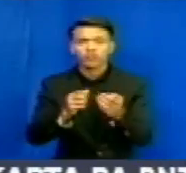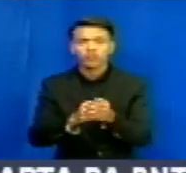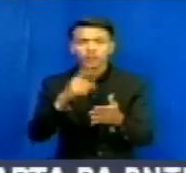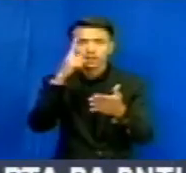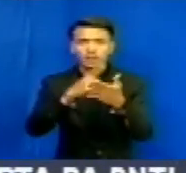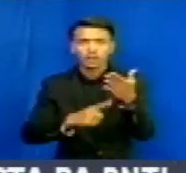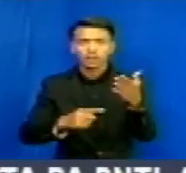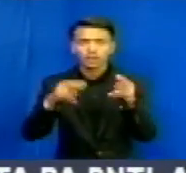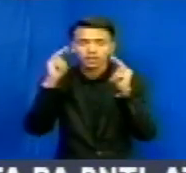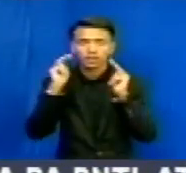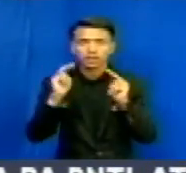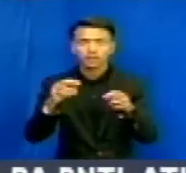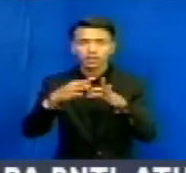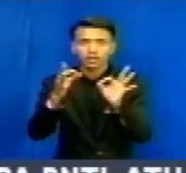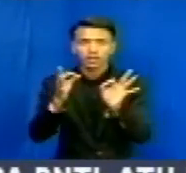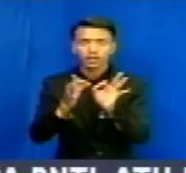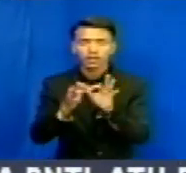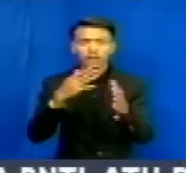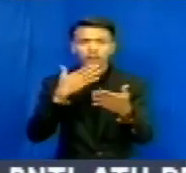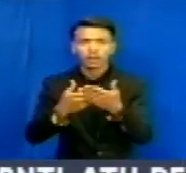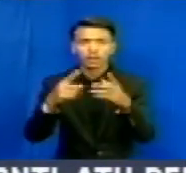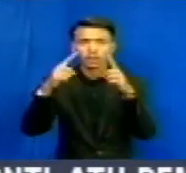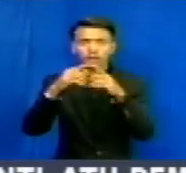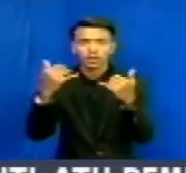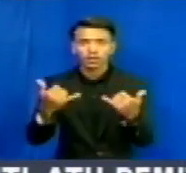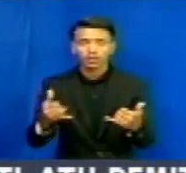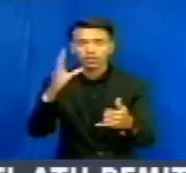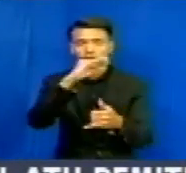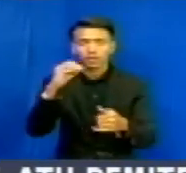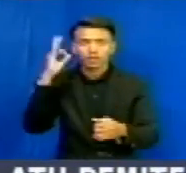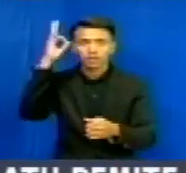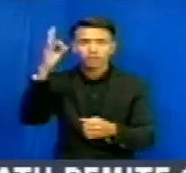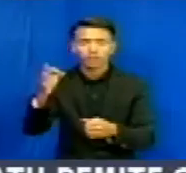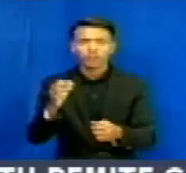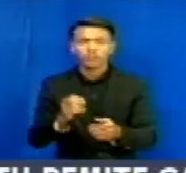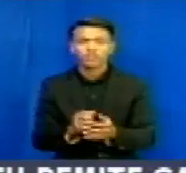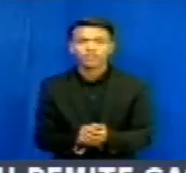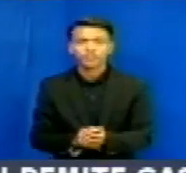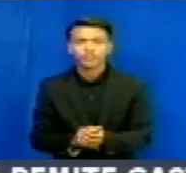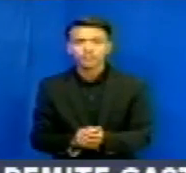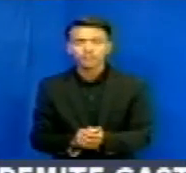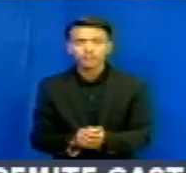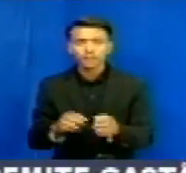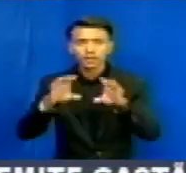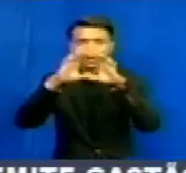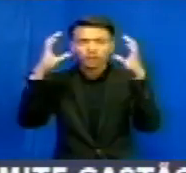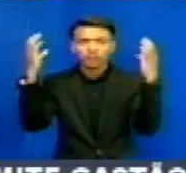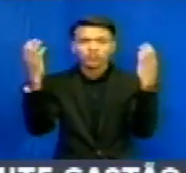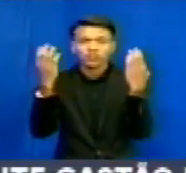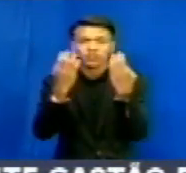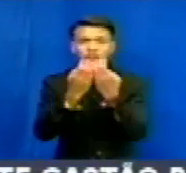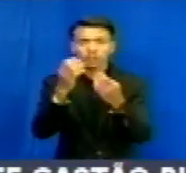sa ideia mas que você precisa hadia dia que agora no mostro futuro. Conselho Imprensa